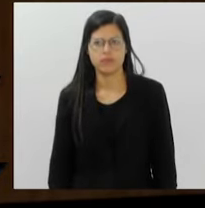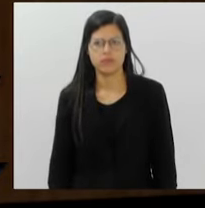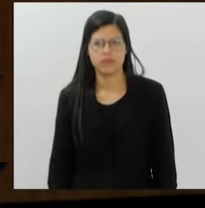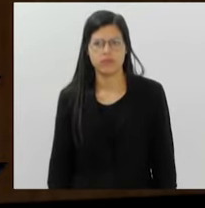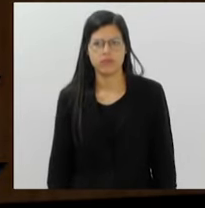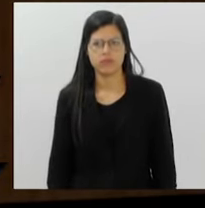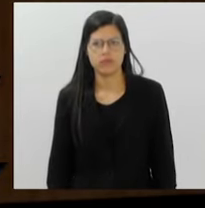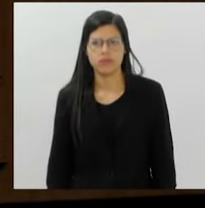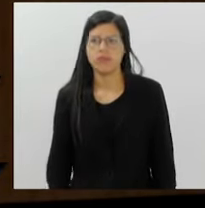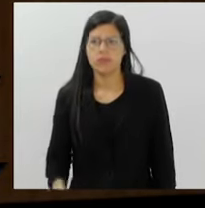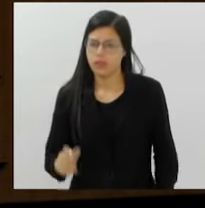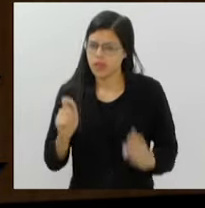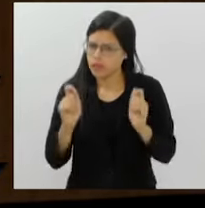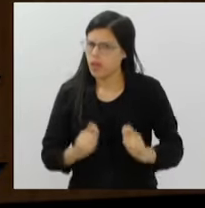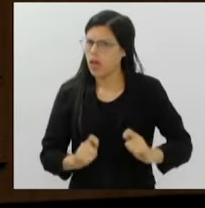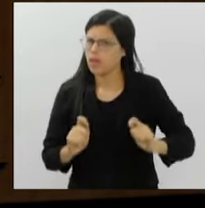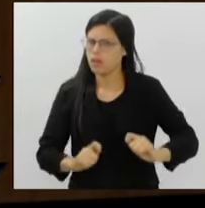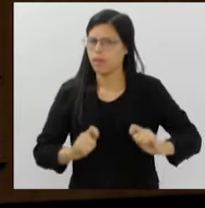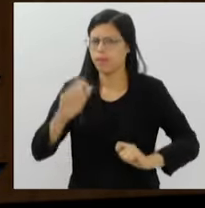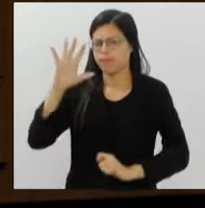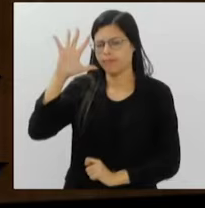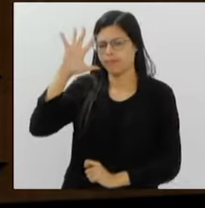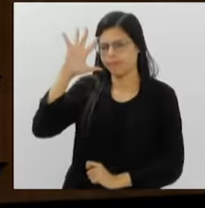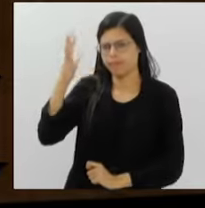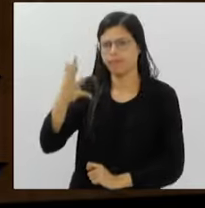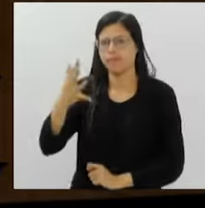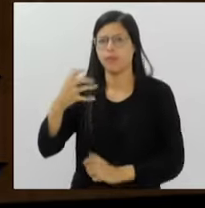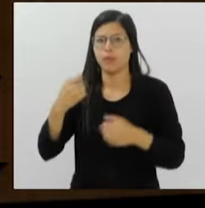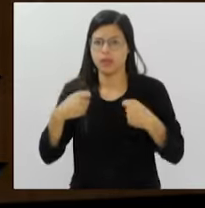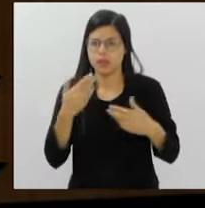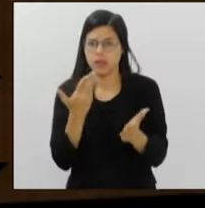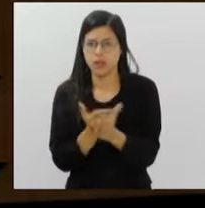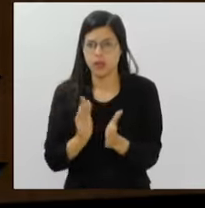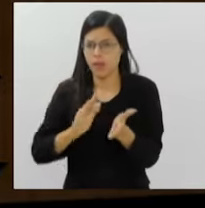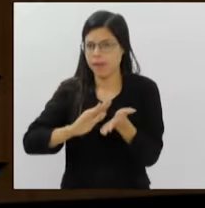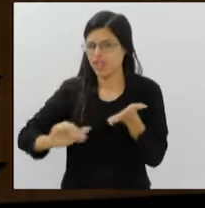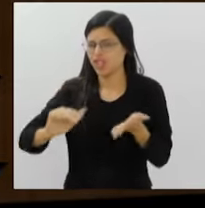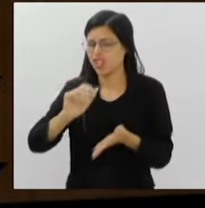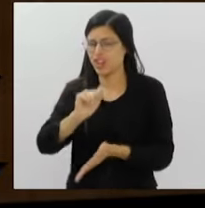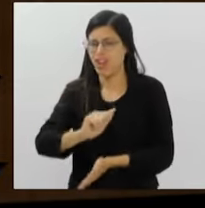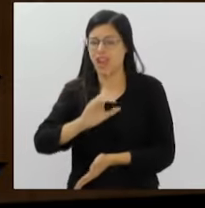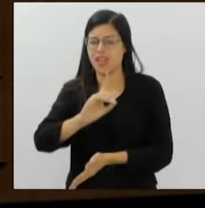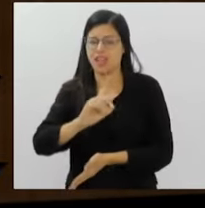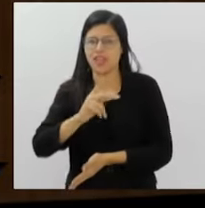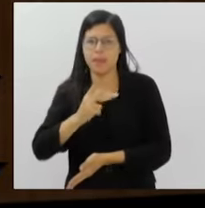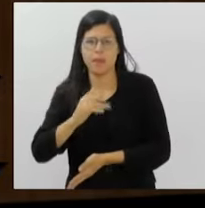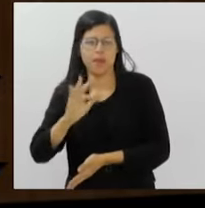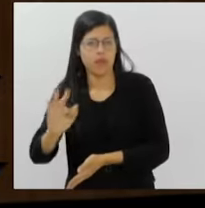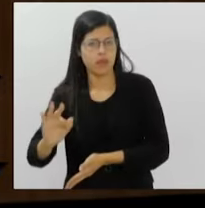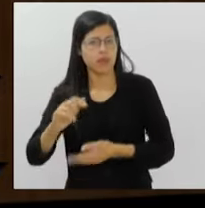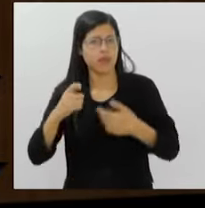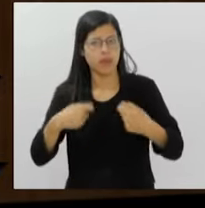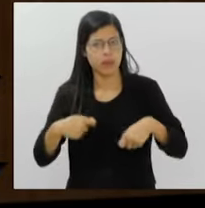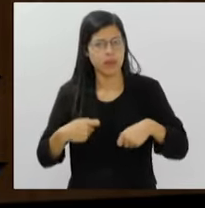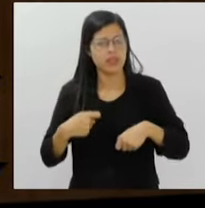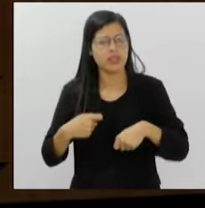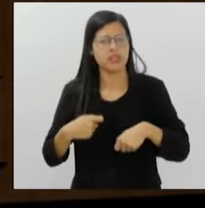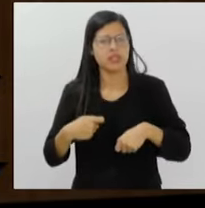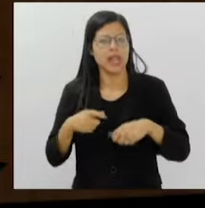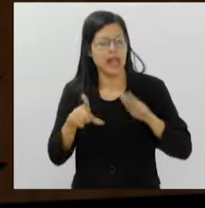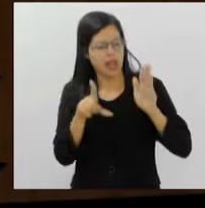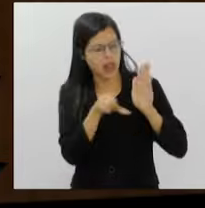Tem jeito ainda. Tem que acabar com a DPF e tem que endurecer as